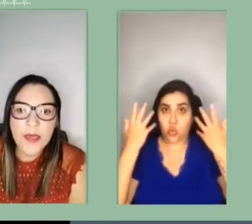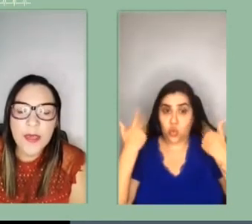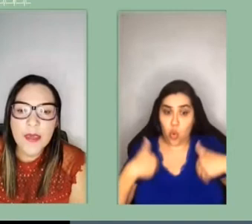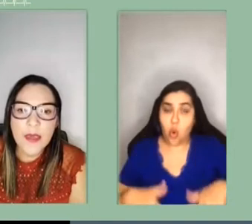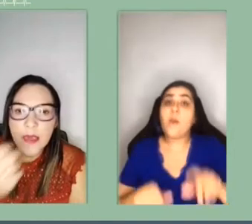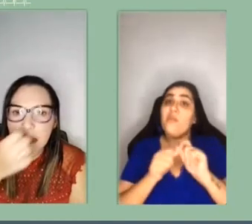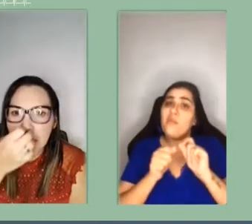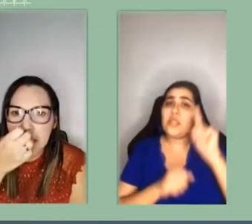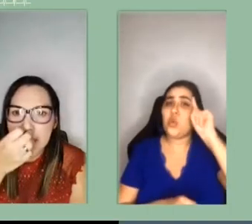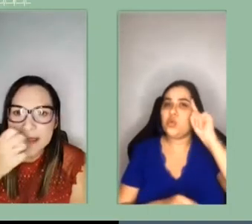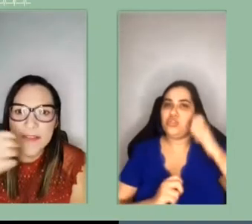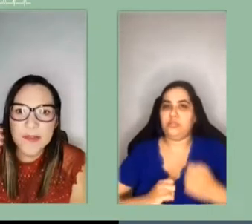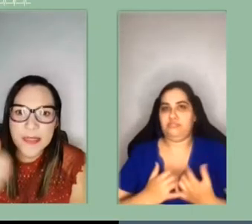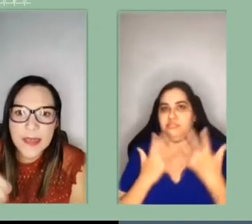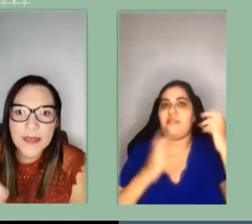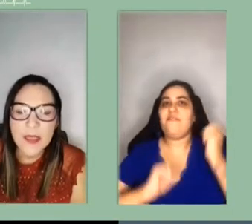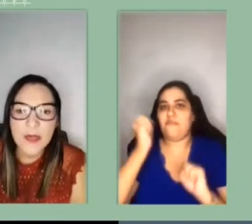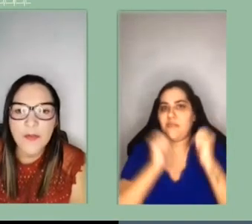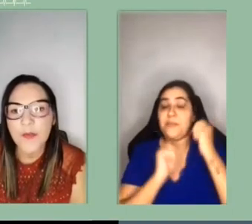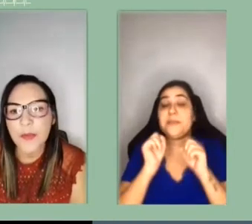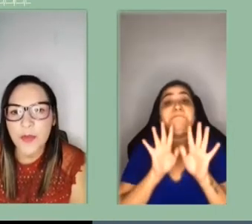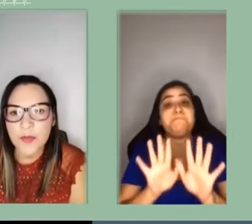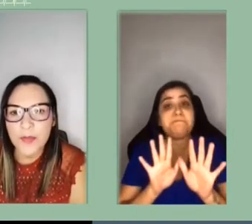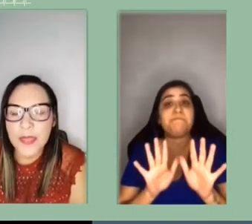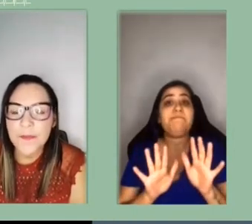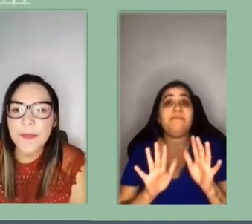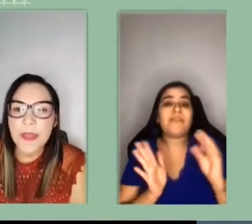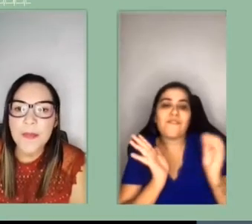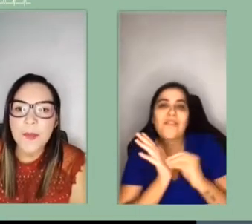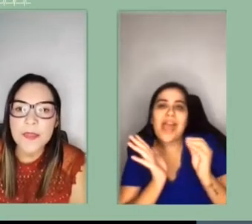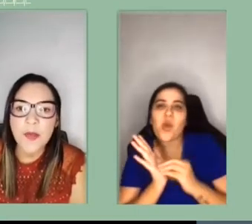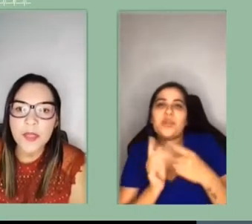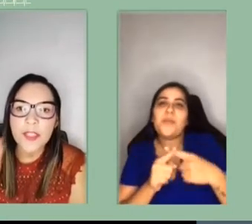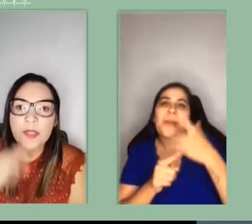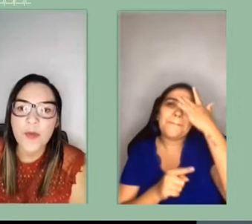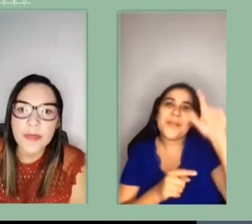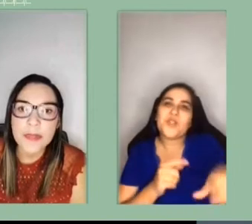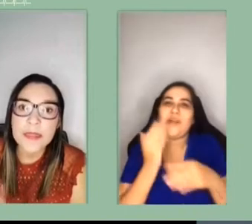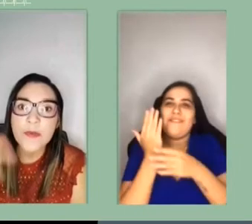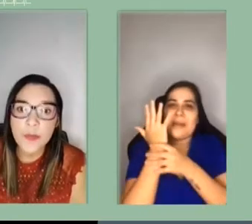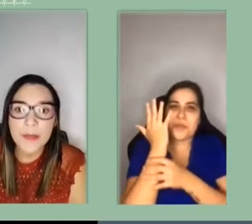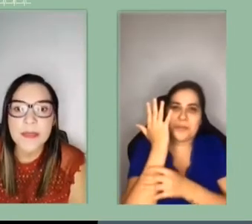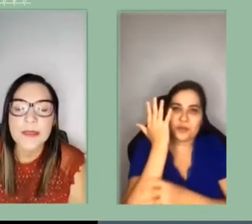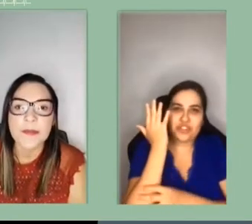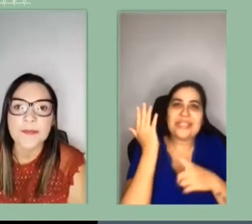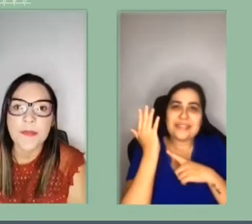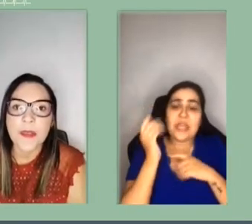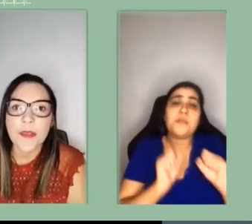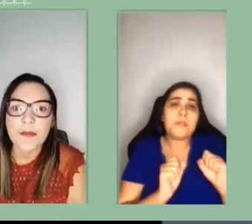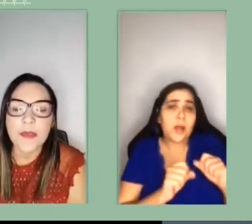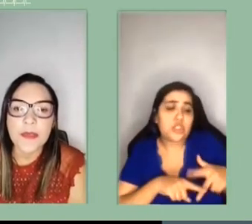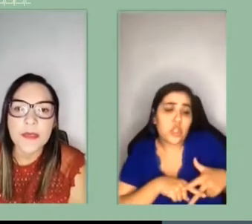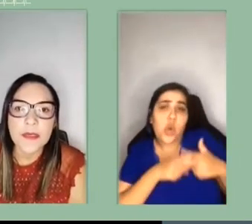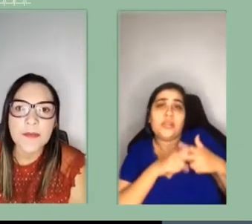só que essa deficiência que o fibromialgico tem, ele pode ser corrigido com alimentação e suplementação. Com